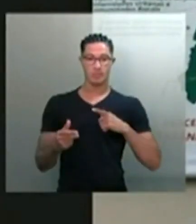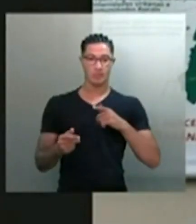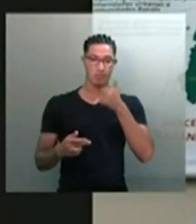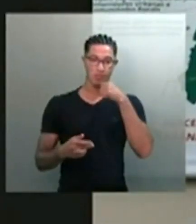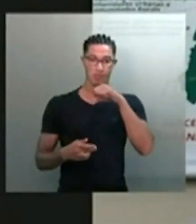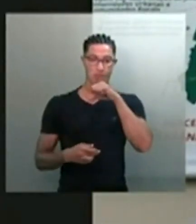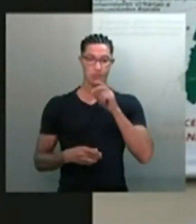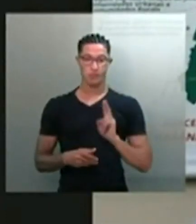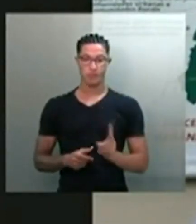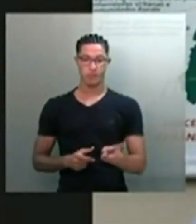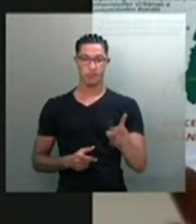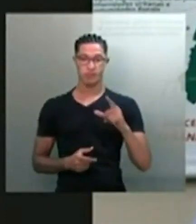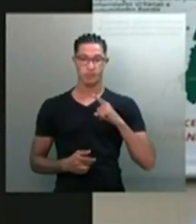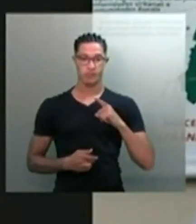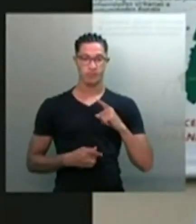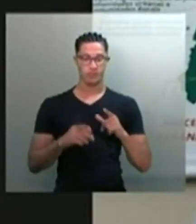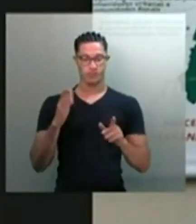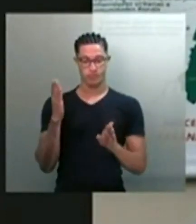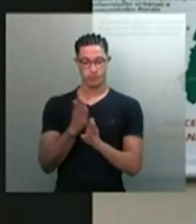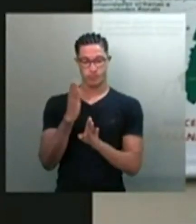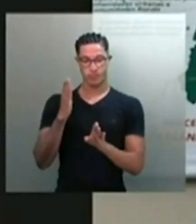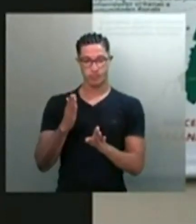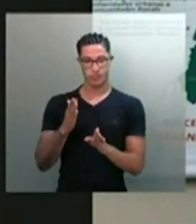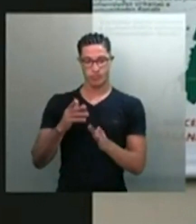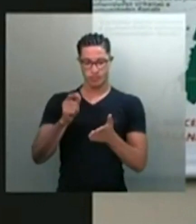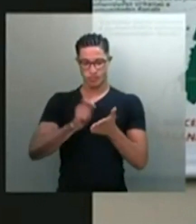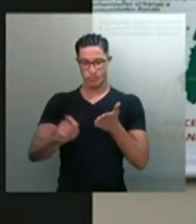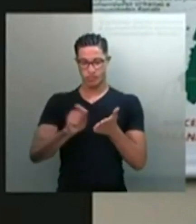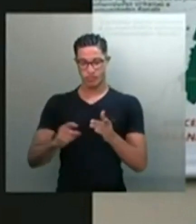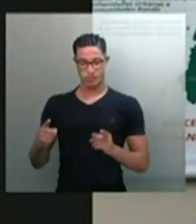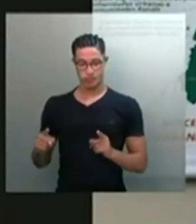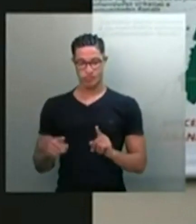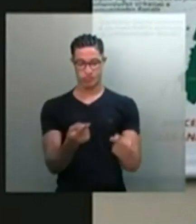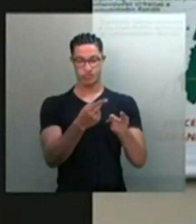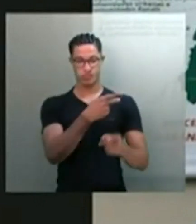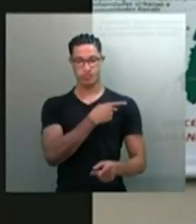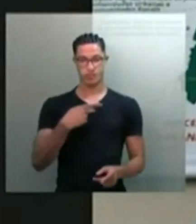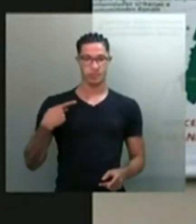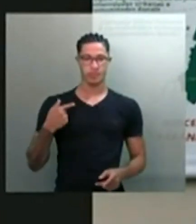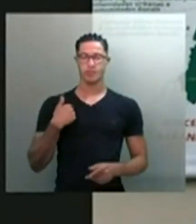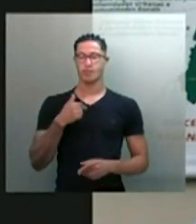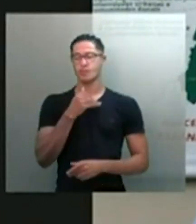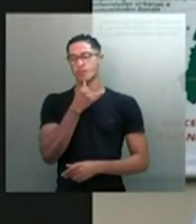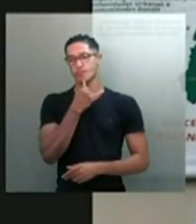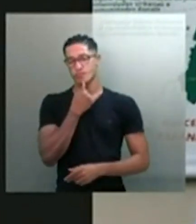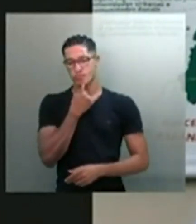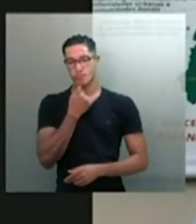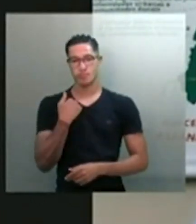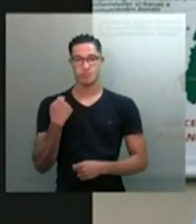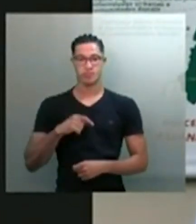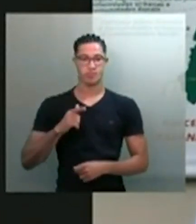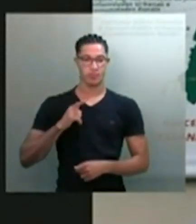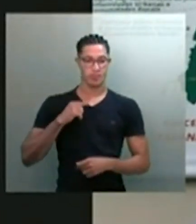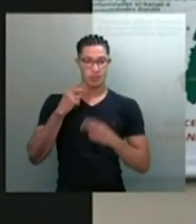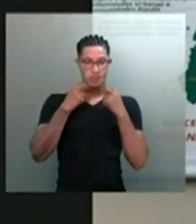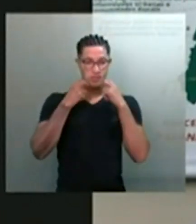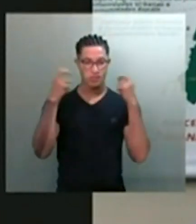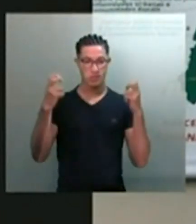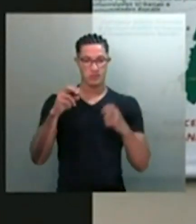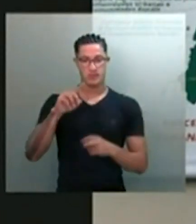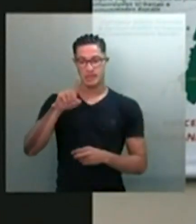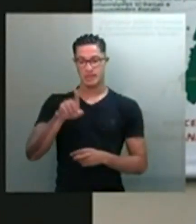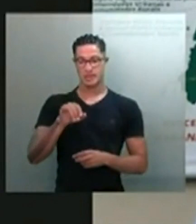queixou que alguém tinha feito um abaixo-assinado contra a Pastoral e ela estava muito chateada. Daí ele olhou bem nos olhos e falou: